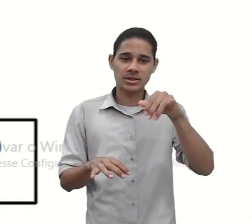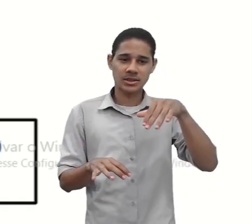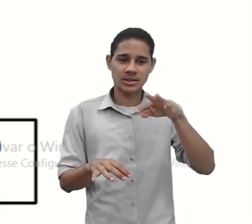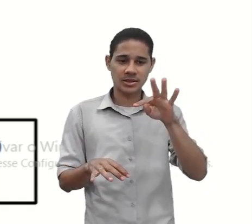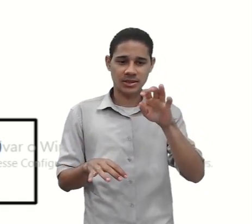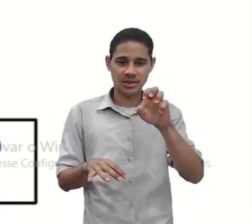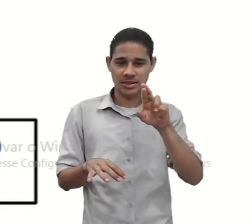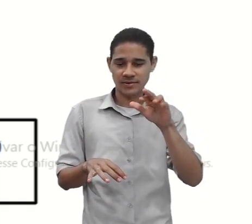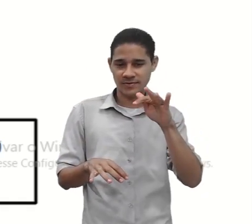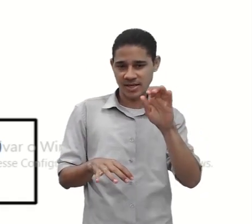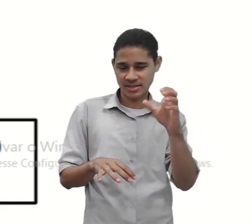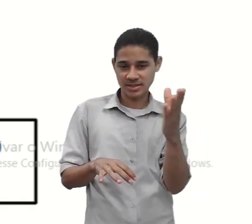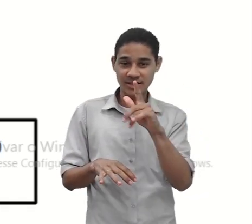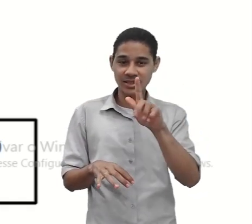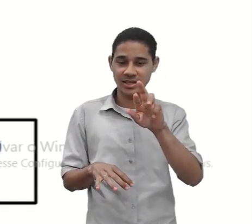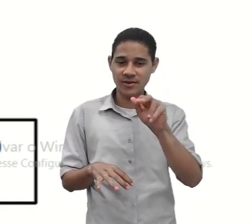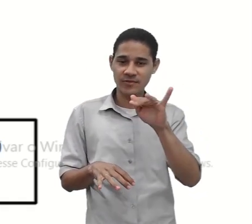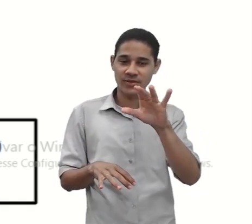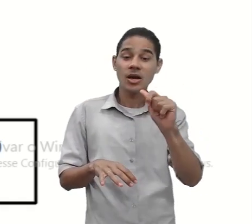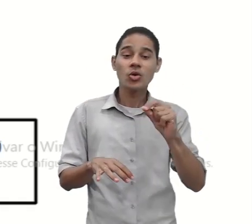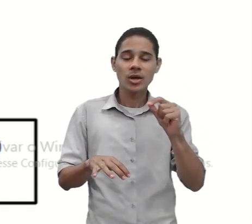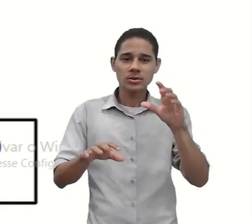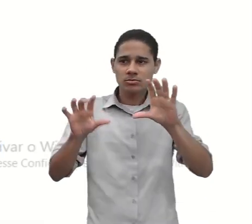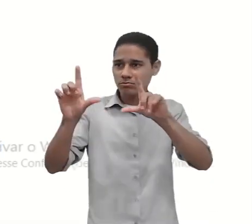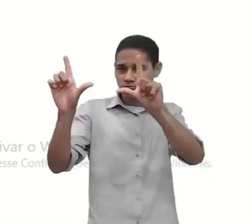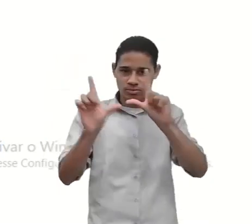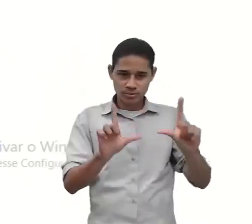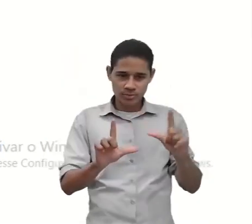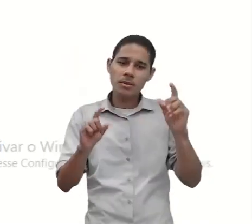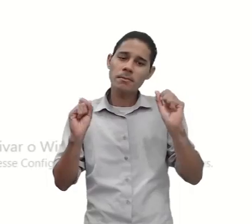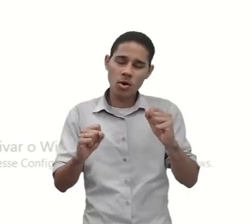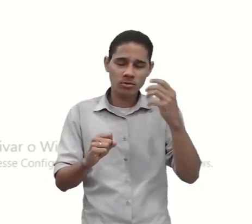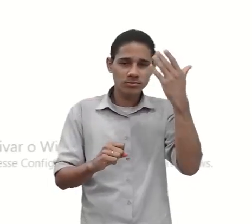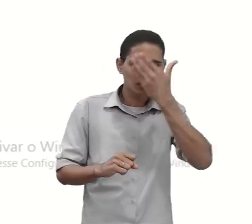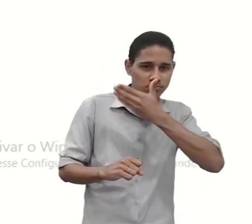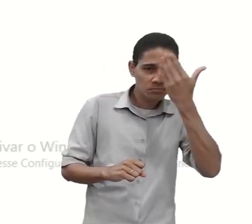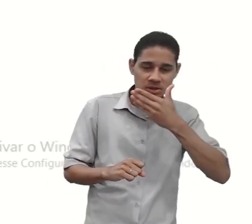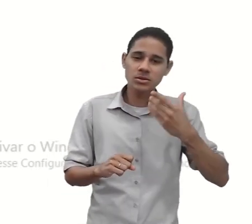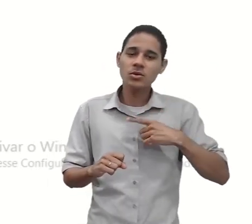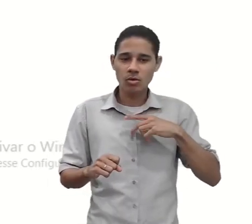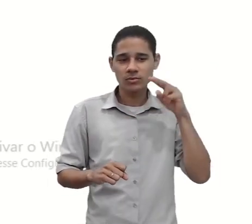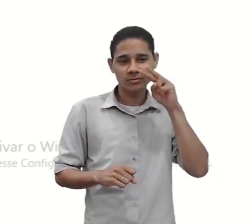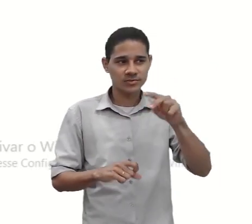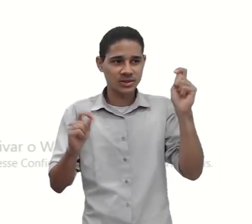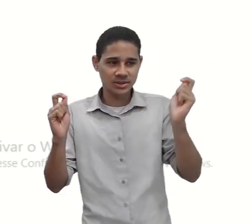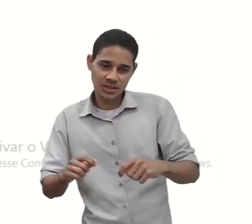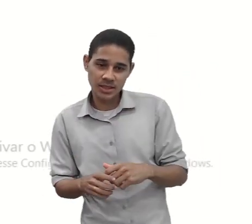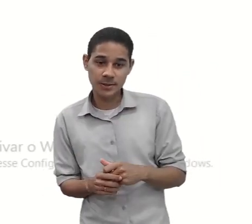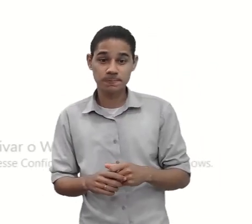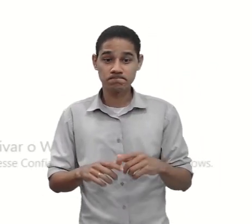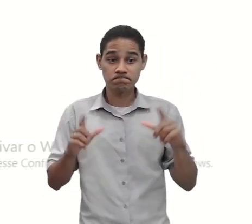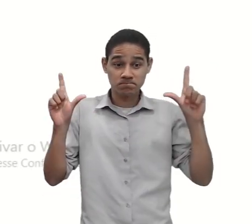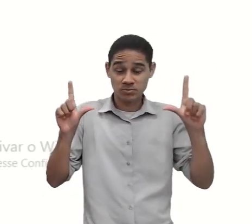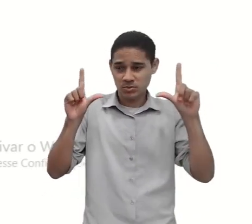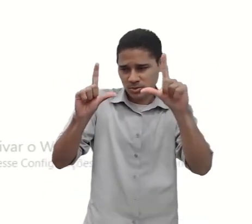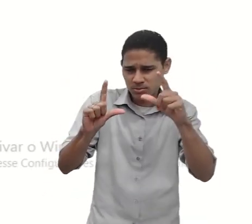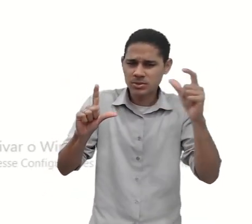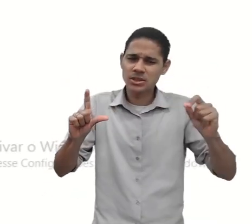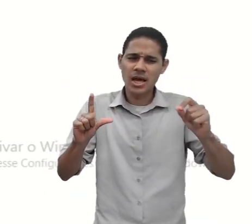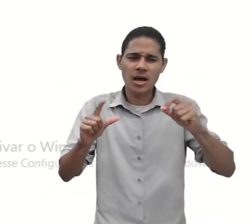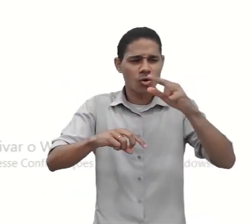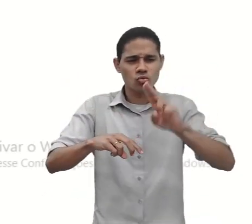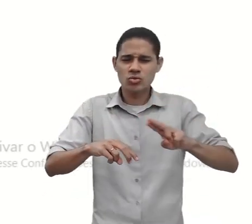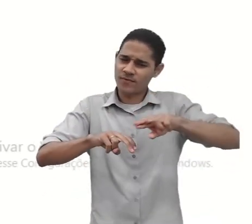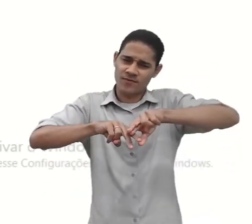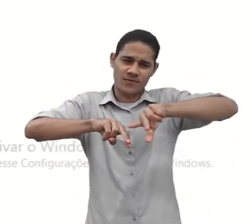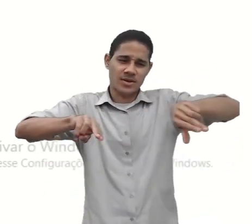tipo de enquadramento e ela pode ser tanto visível quanto invisível. O enquadramento, nós podemos utilizar alguns recursos